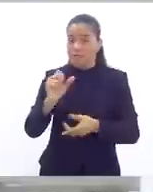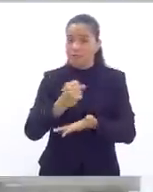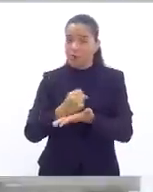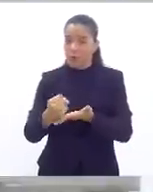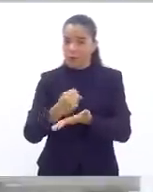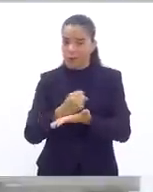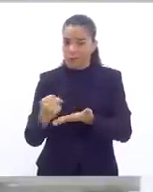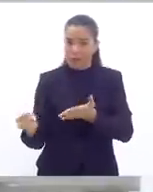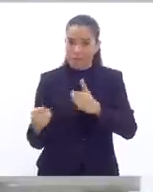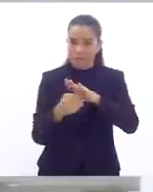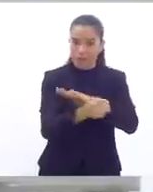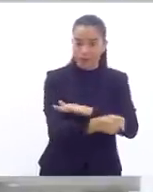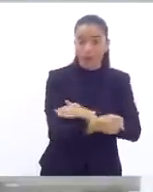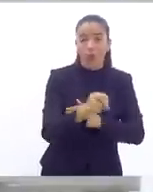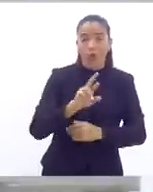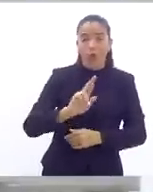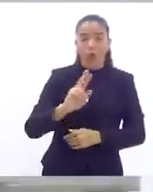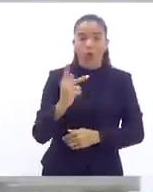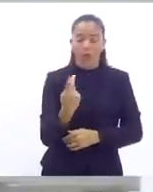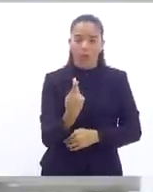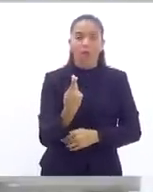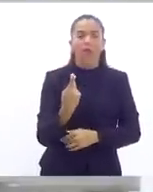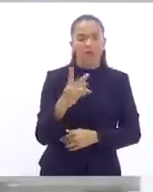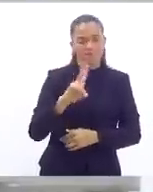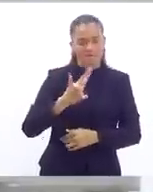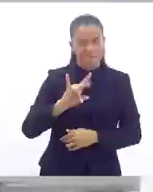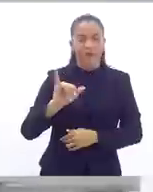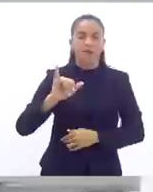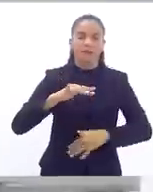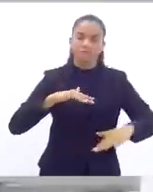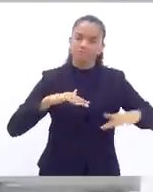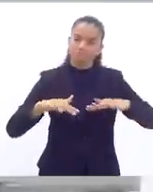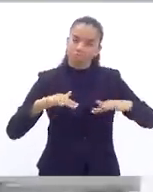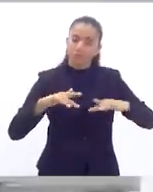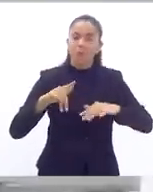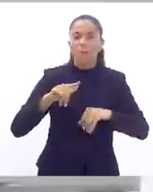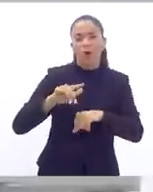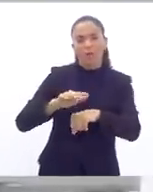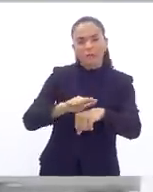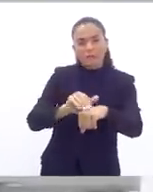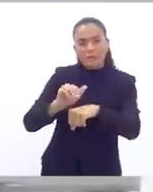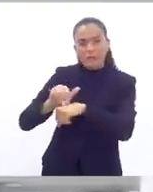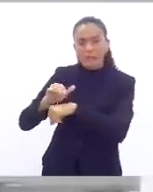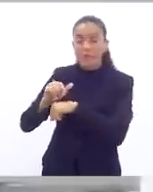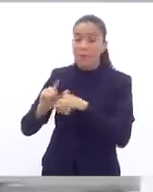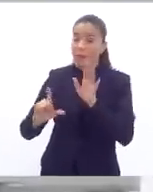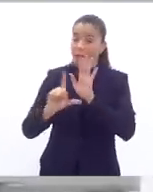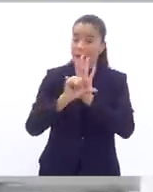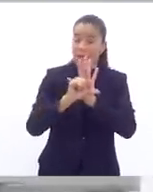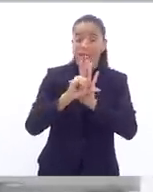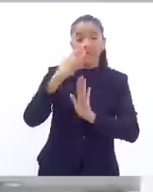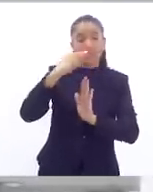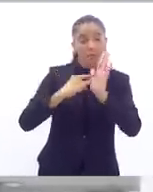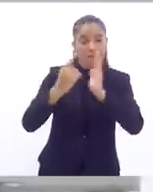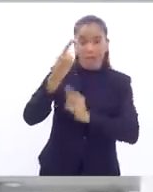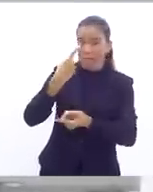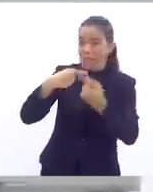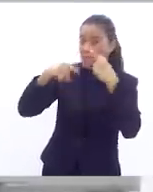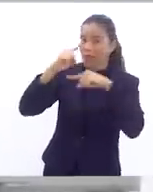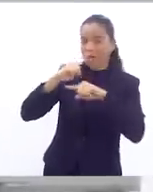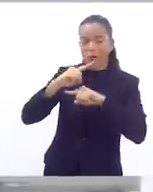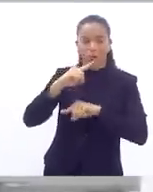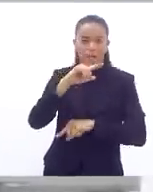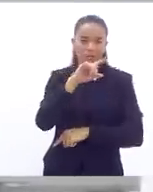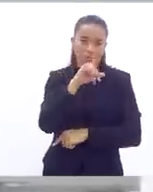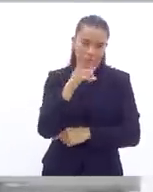contratado o RH ele faz o movimento e ele pode chamar mas estamos na lei de regime de recuperação fiscal exige autorização